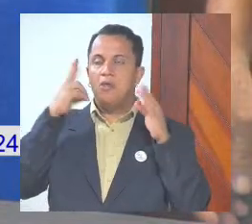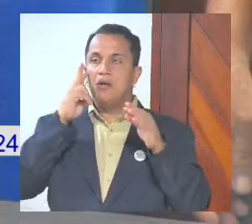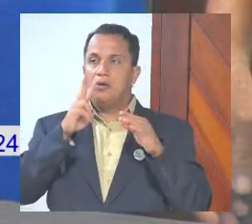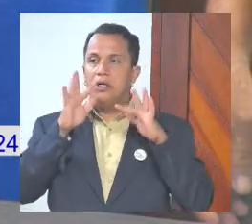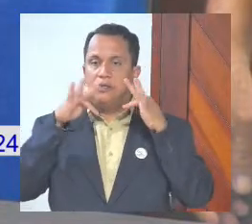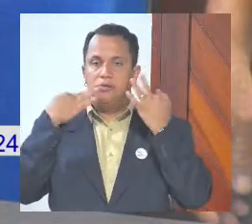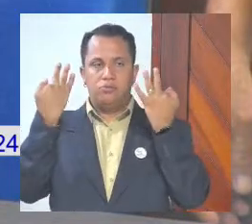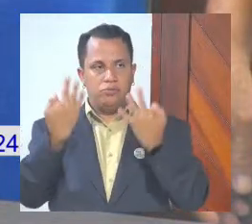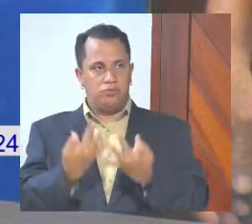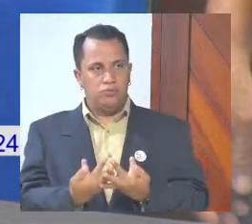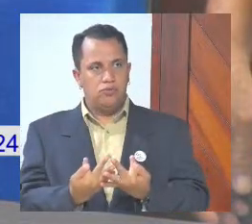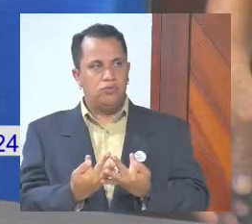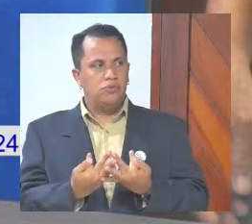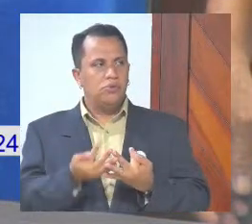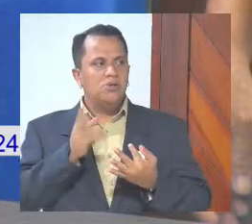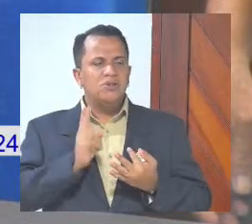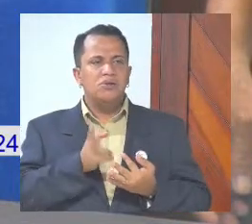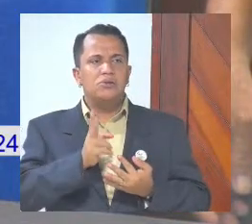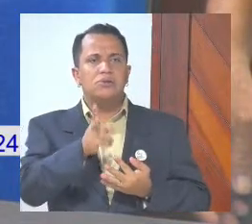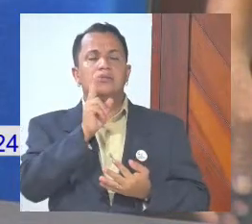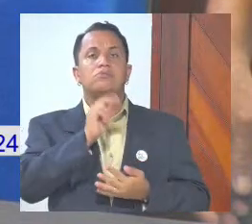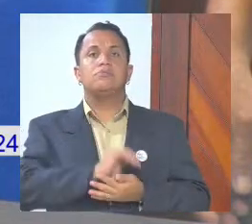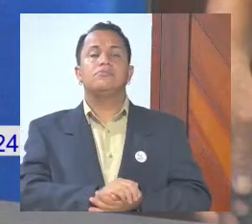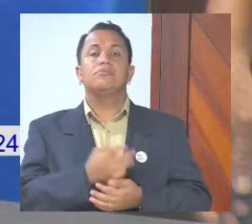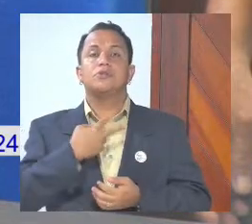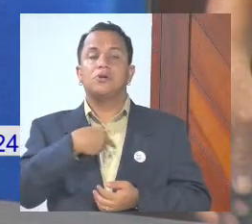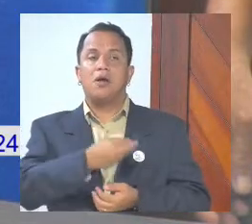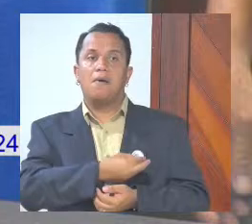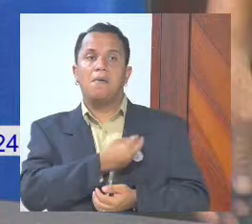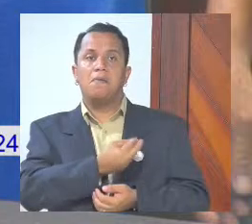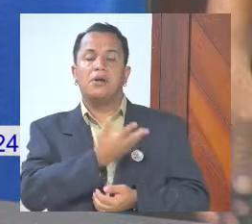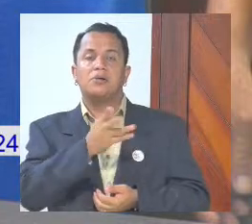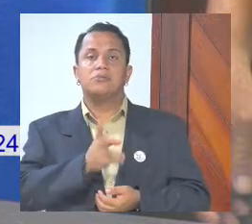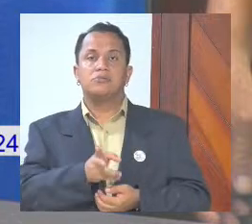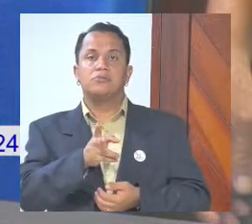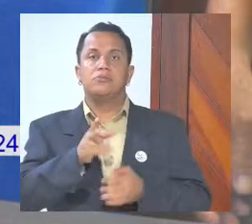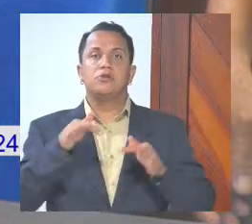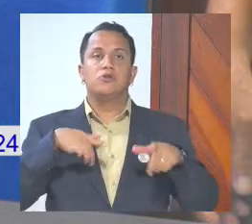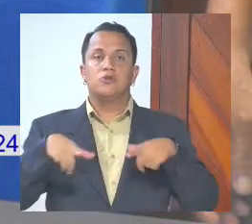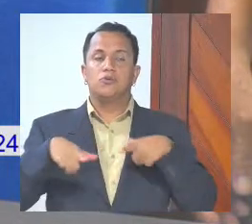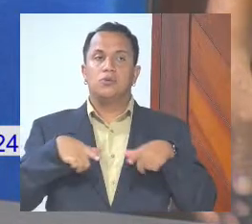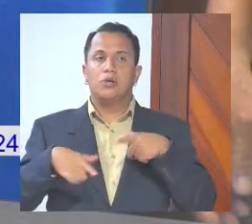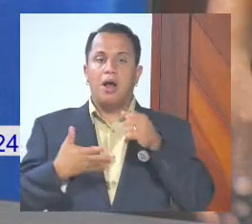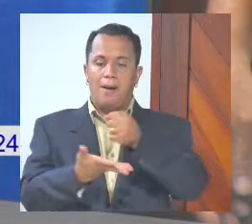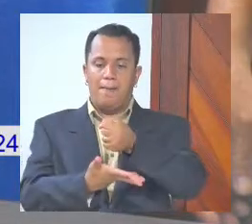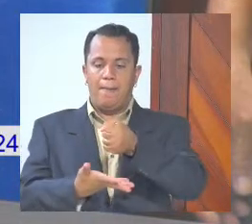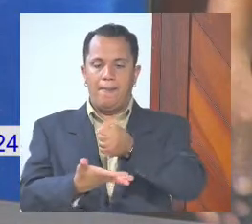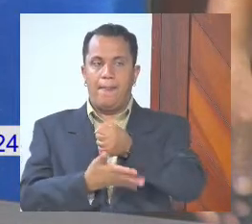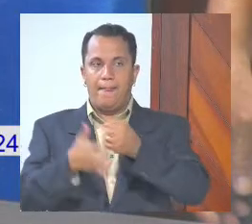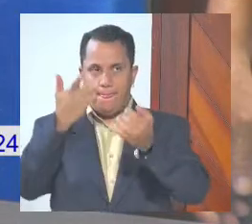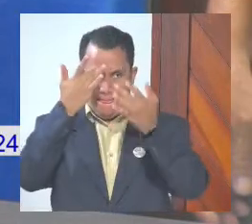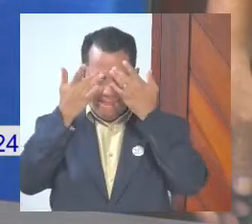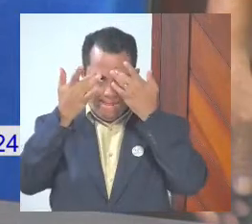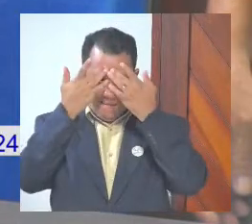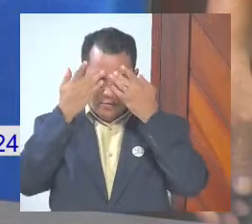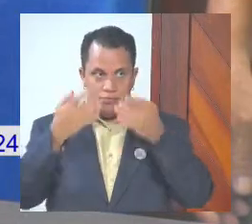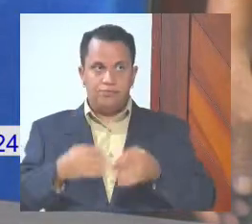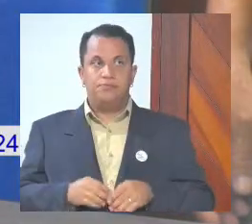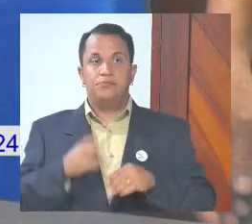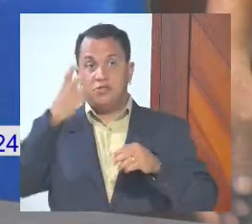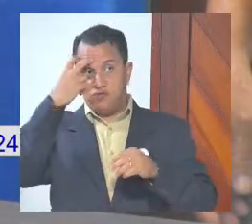à família que norteou sua existência com trabalho baseado na prudência e